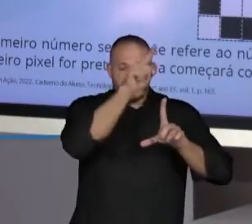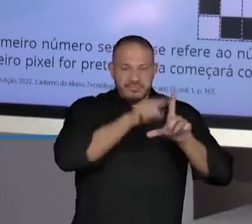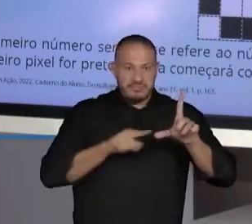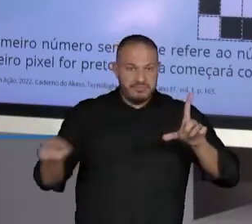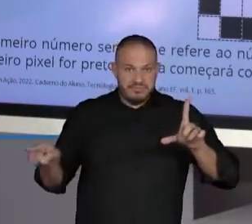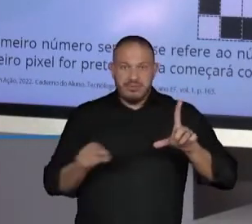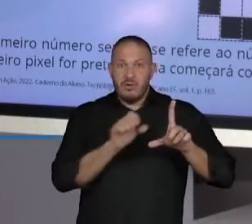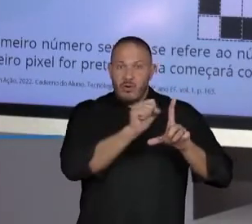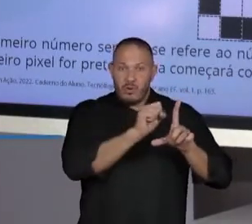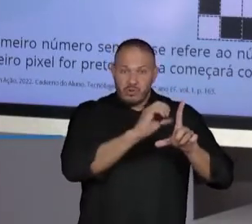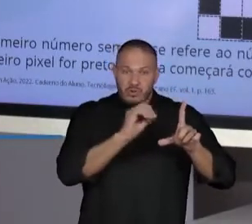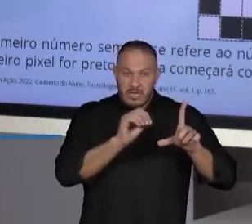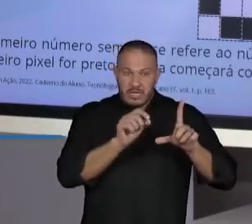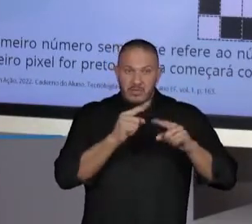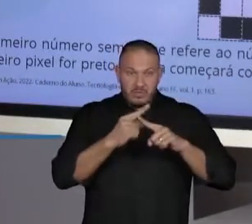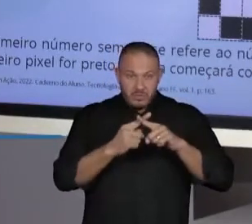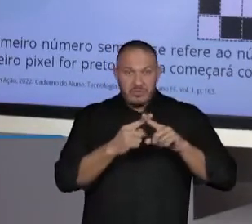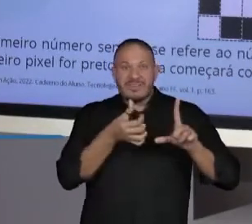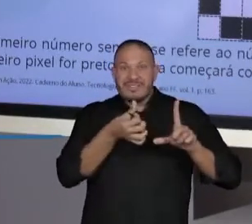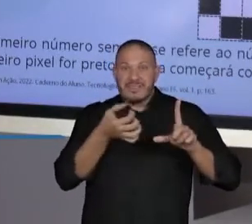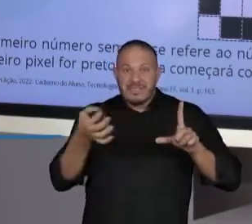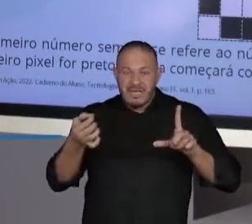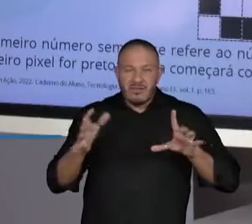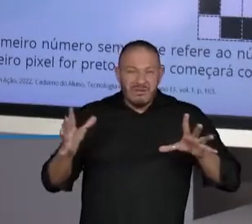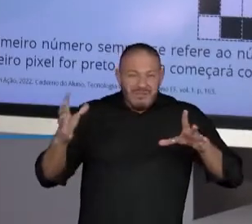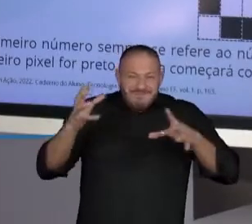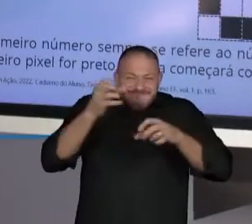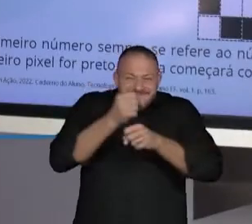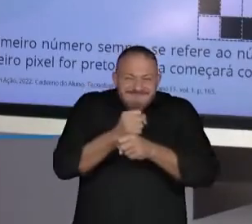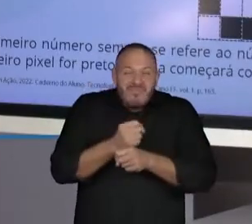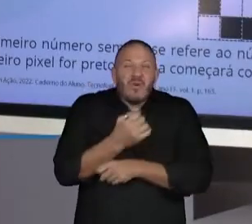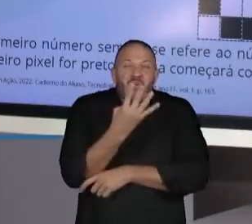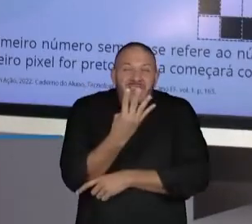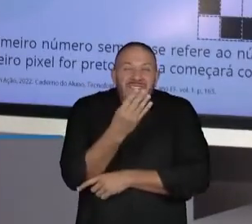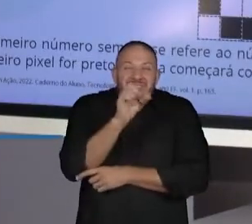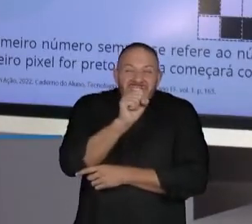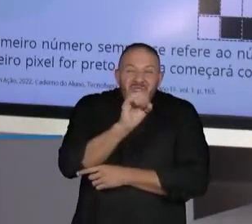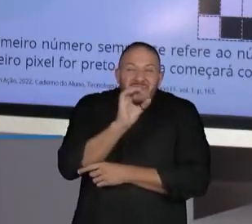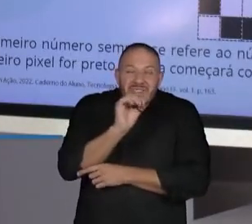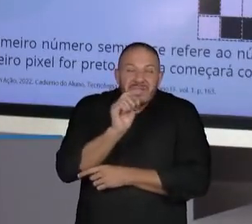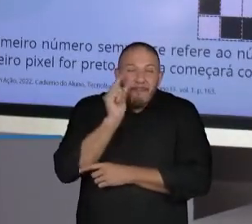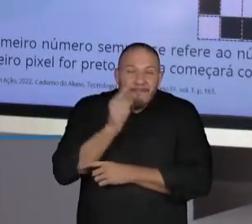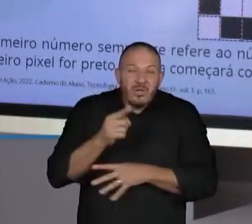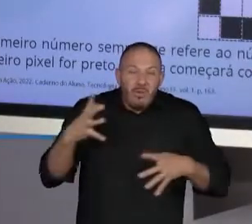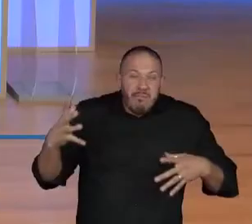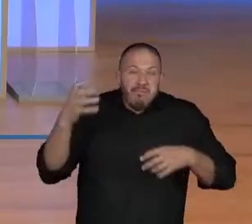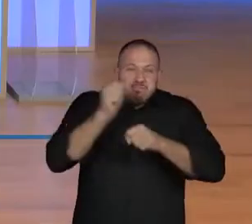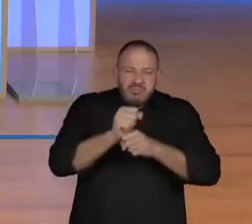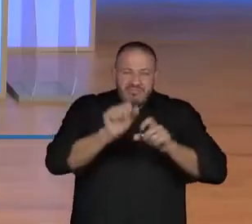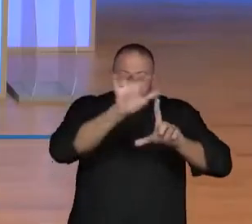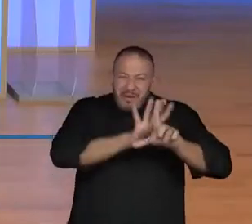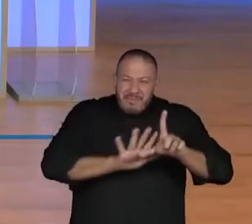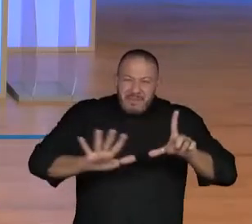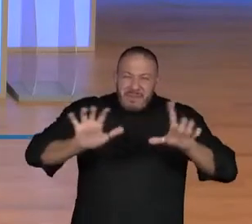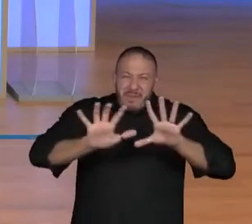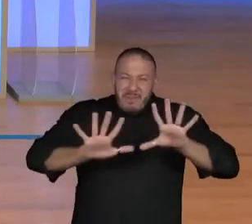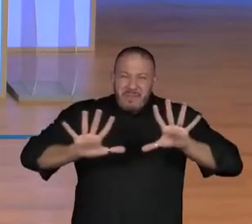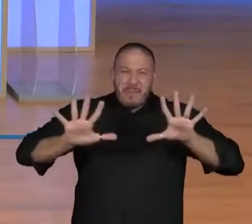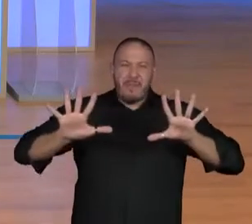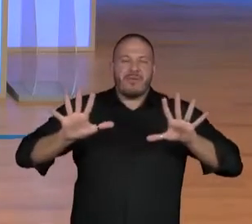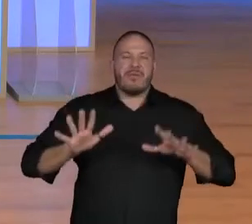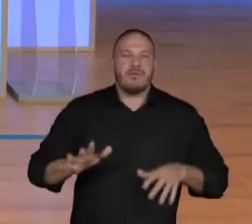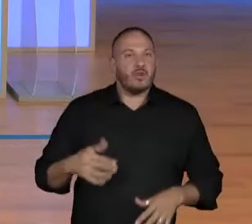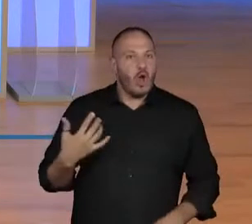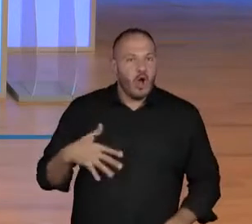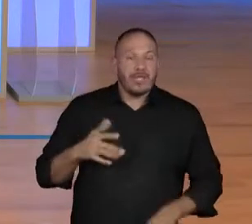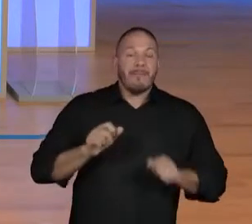600. E aí eu vou ter 480 mil pixels. Tá aumentando, hein, Pro? Bastante. Quanto